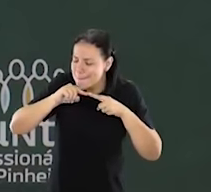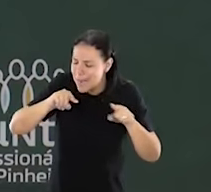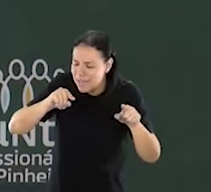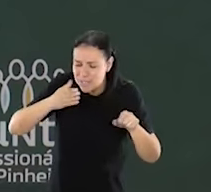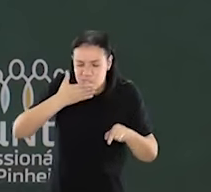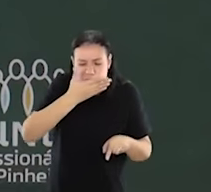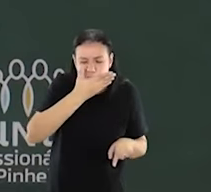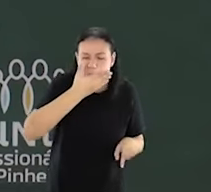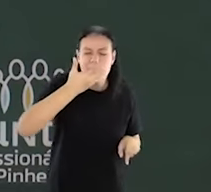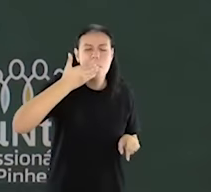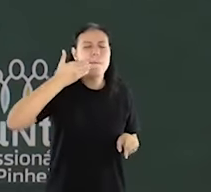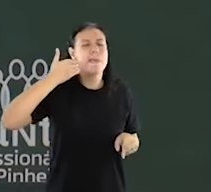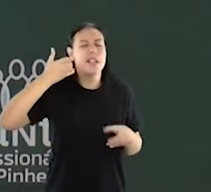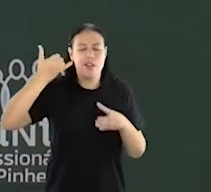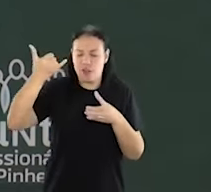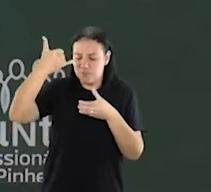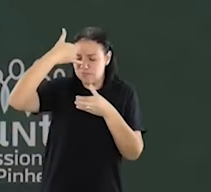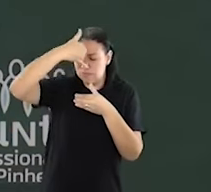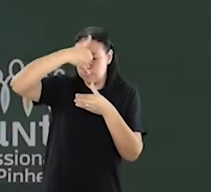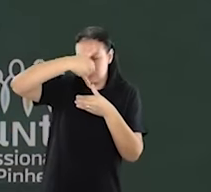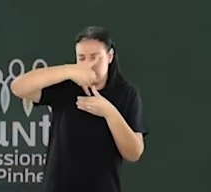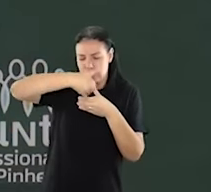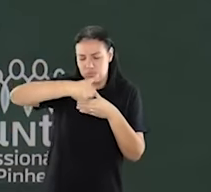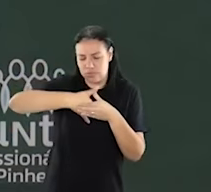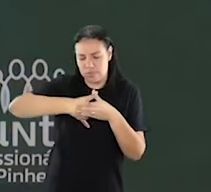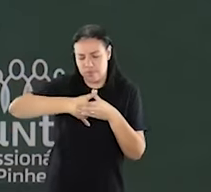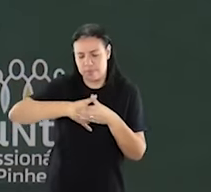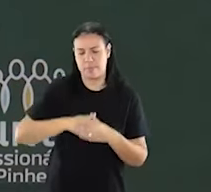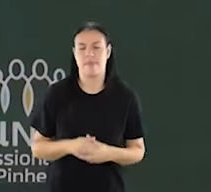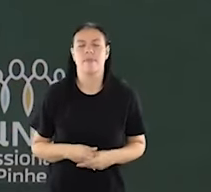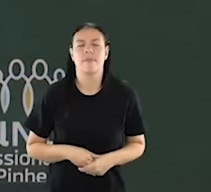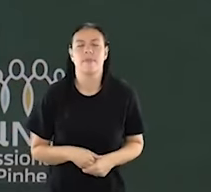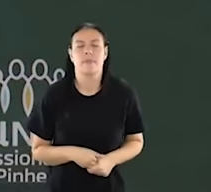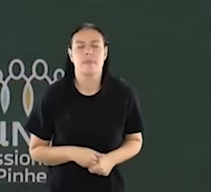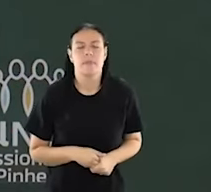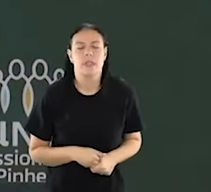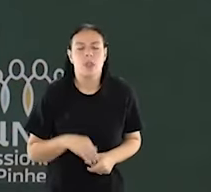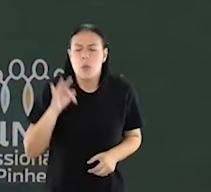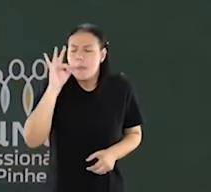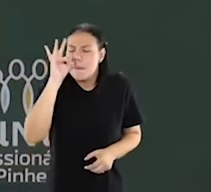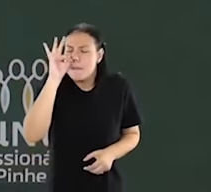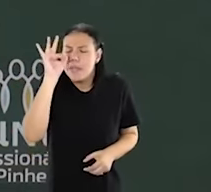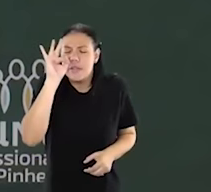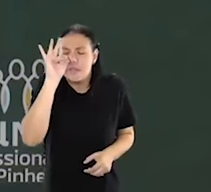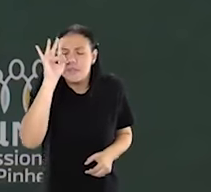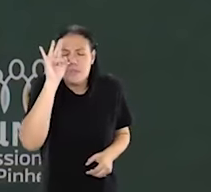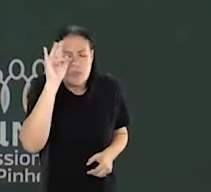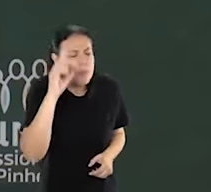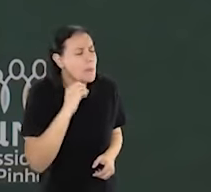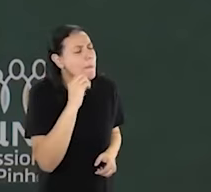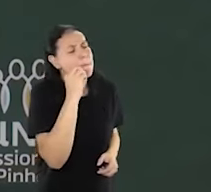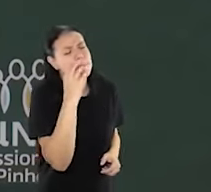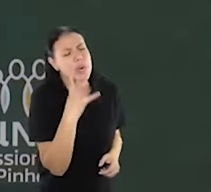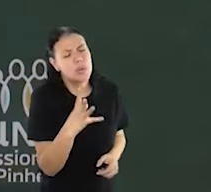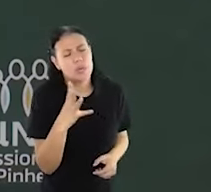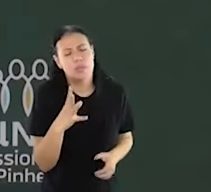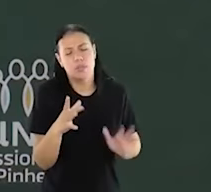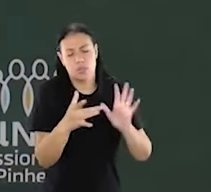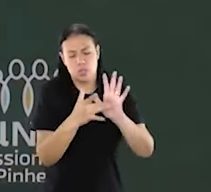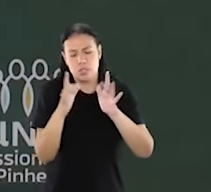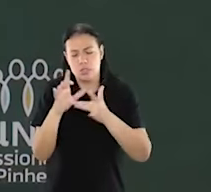de nós a riqueza do Evangelho, este perfume, o bom perfume de